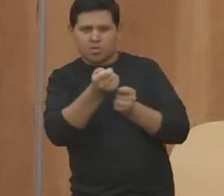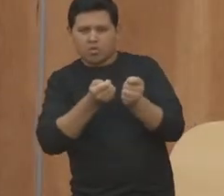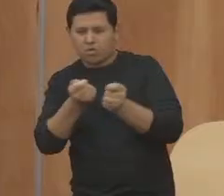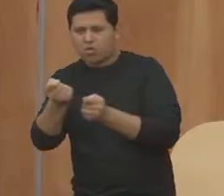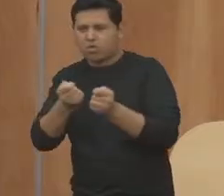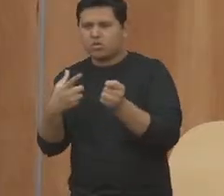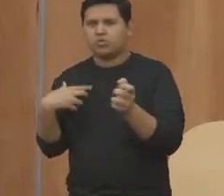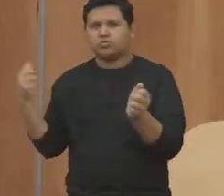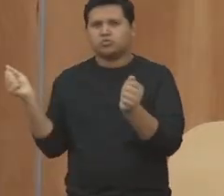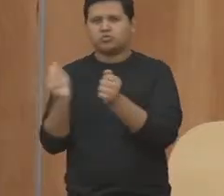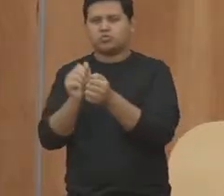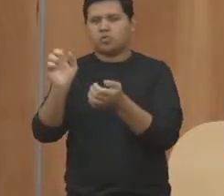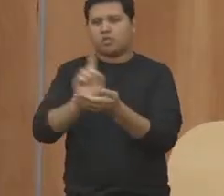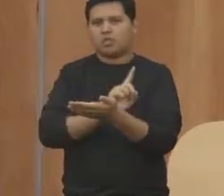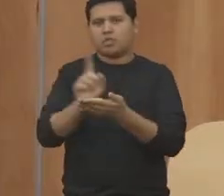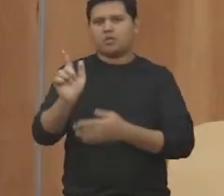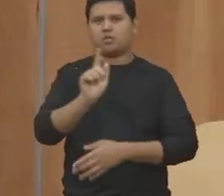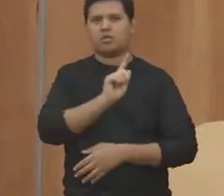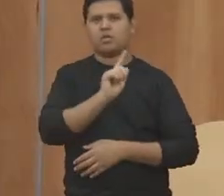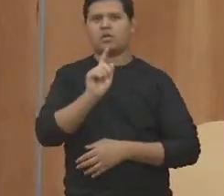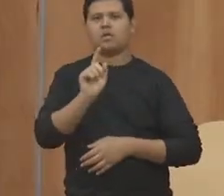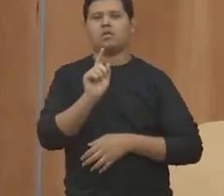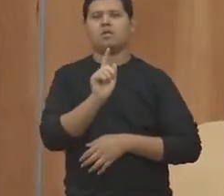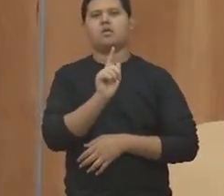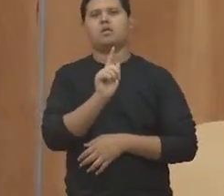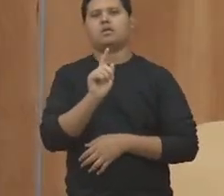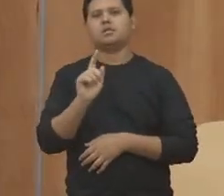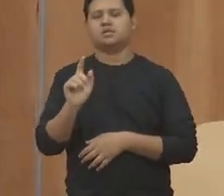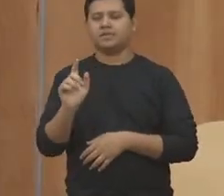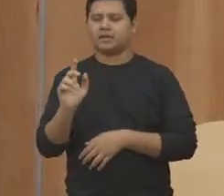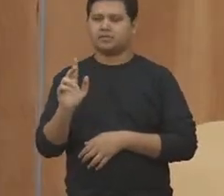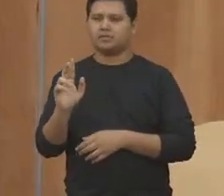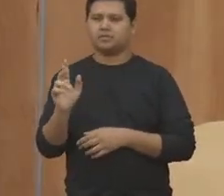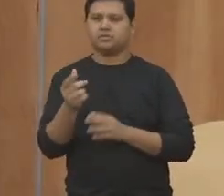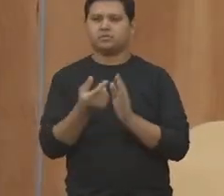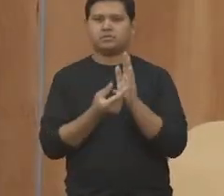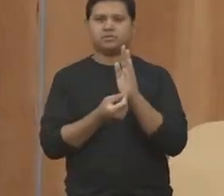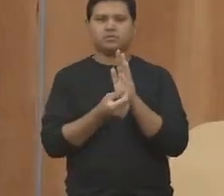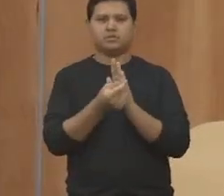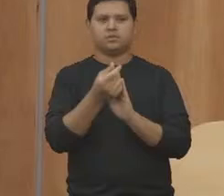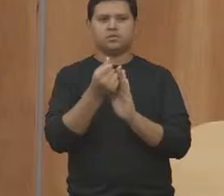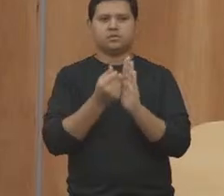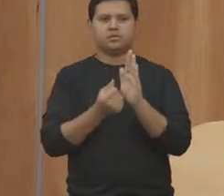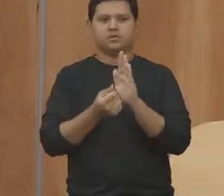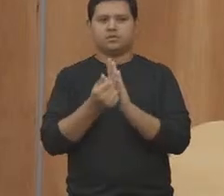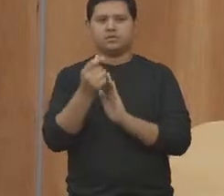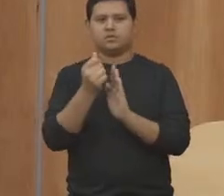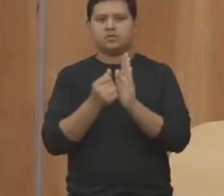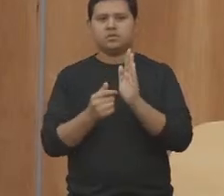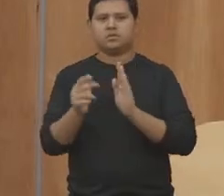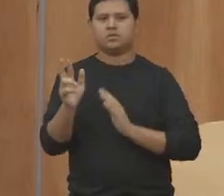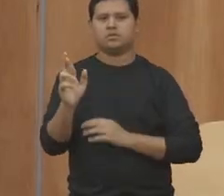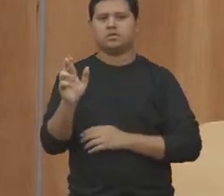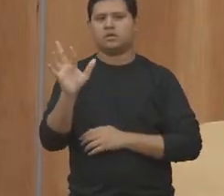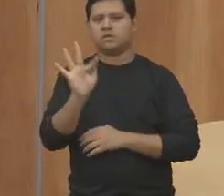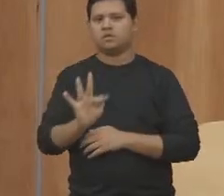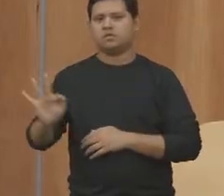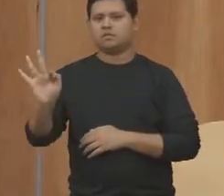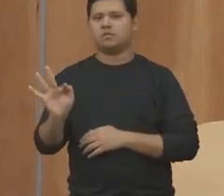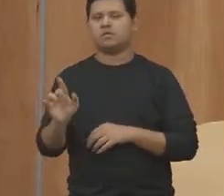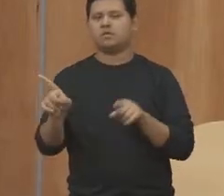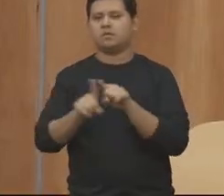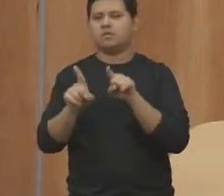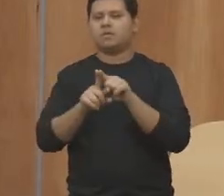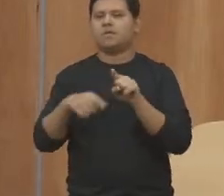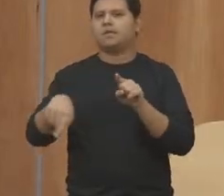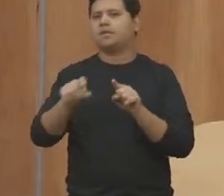cruzamento de dados da Receita Federal. O município ele já contratou um serviço da SERPRO, que é ligado à Receita Federal, e a